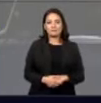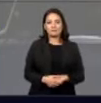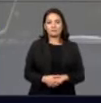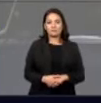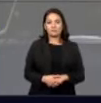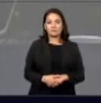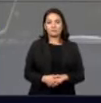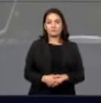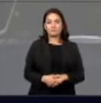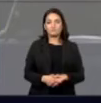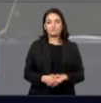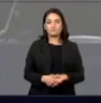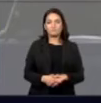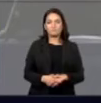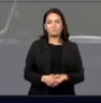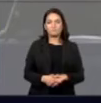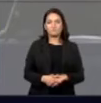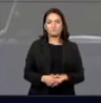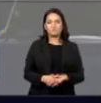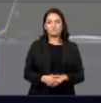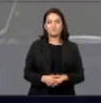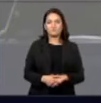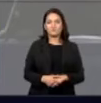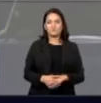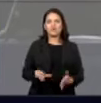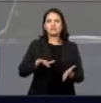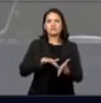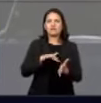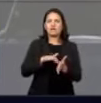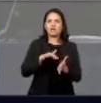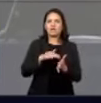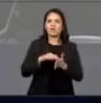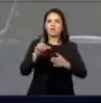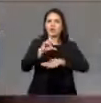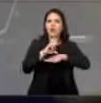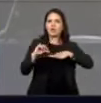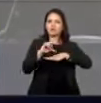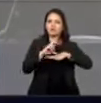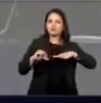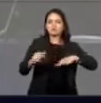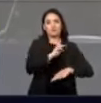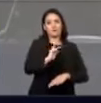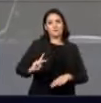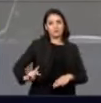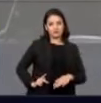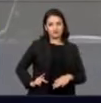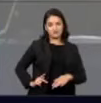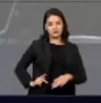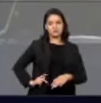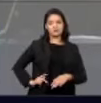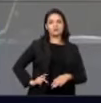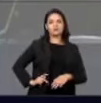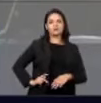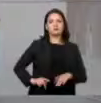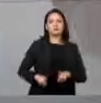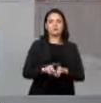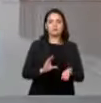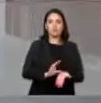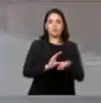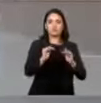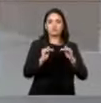secretário executivo da Casa Civil da Presidência da República e do Conselho Superior do Cinema.